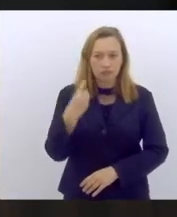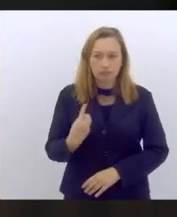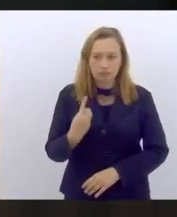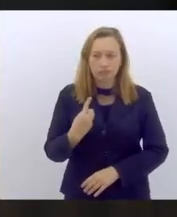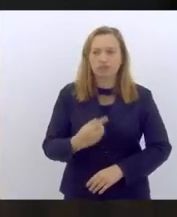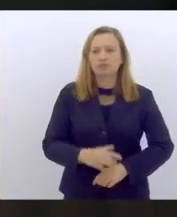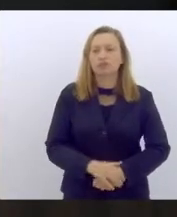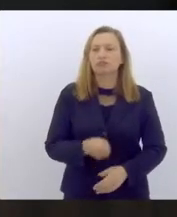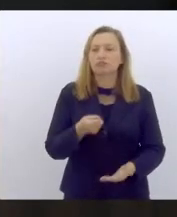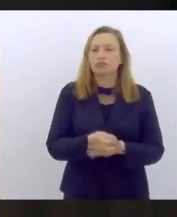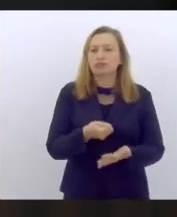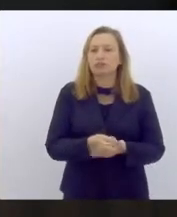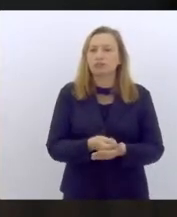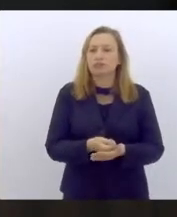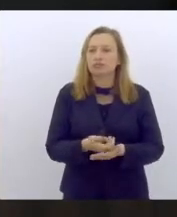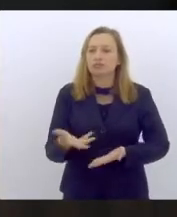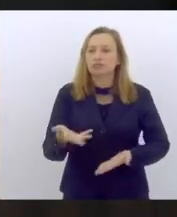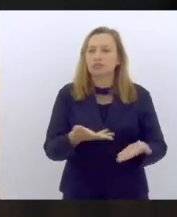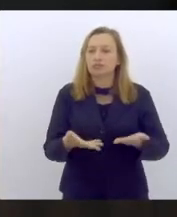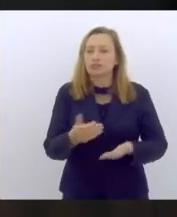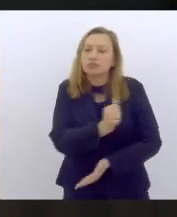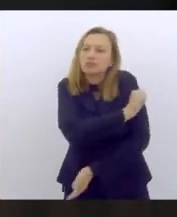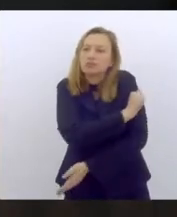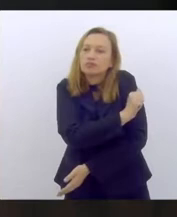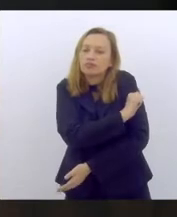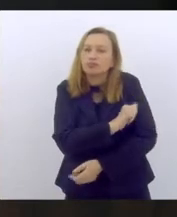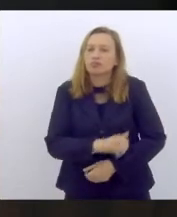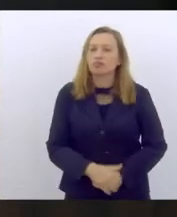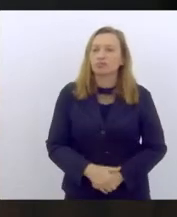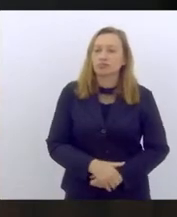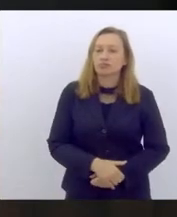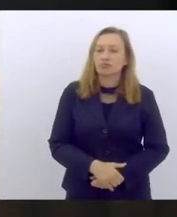que torna obrigatória a participação de estudantes